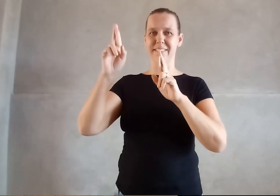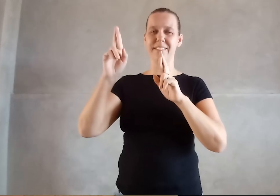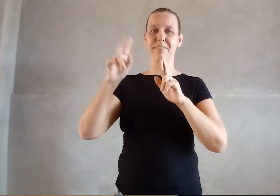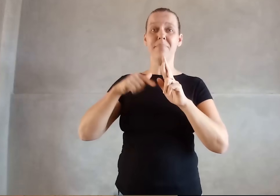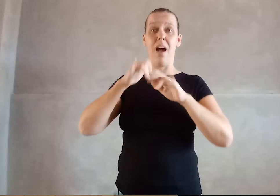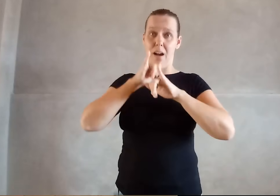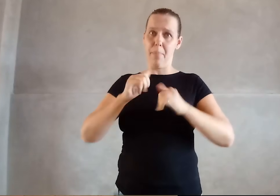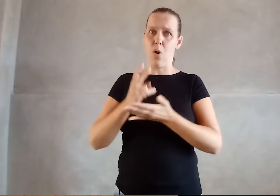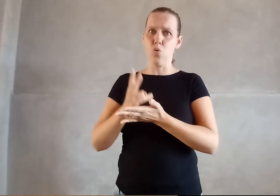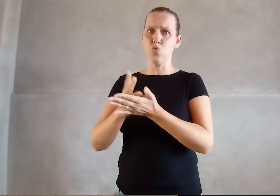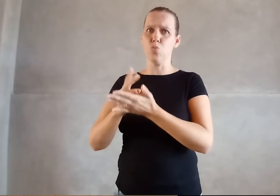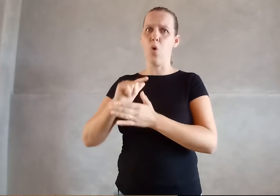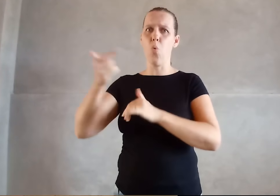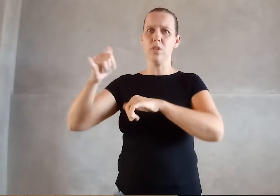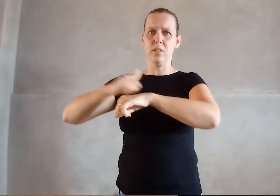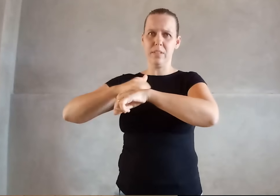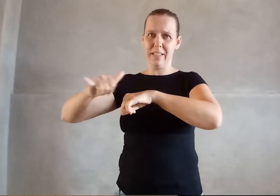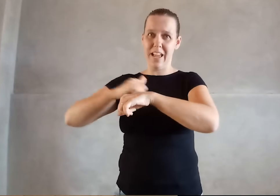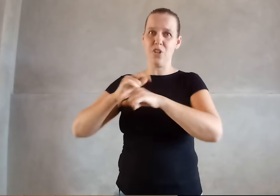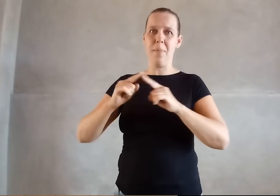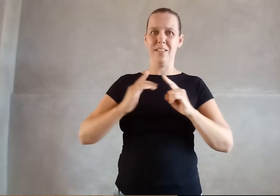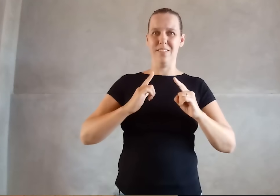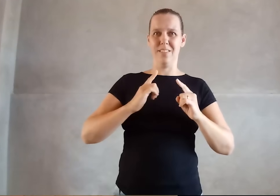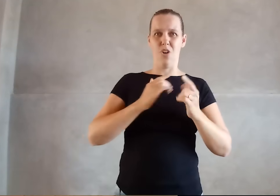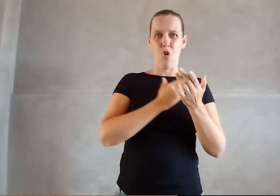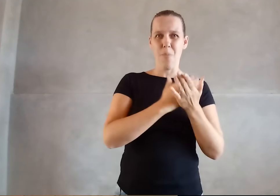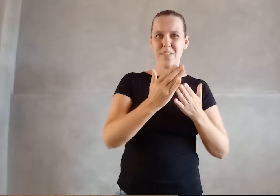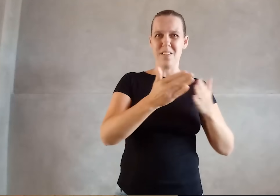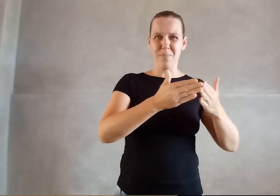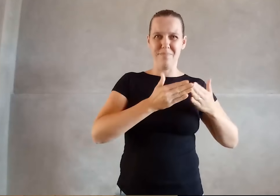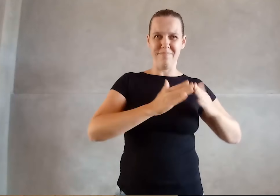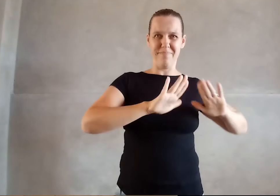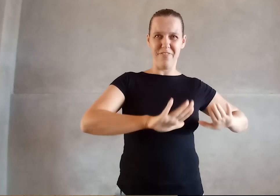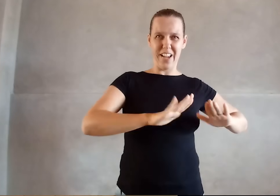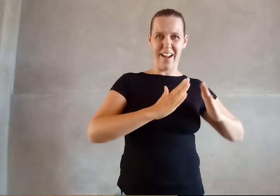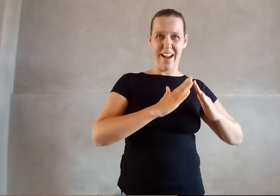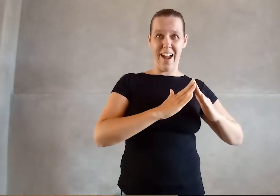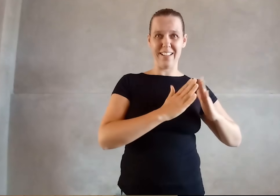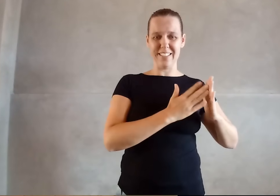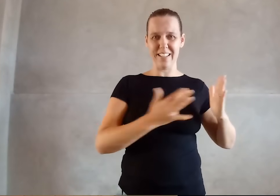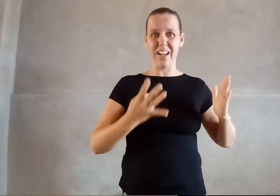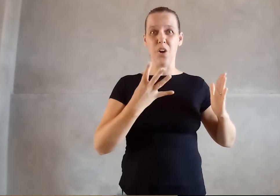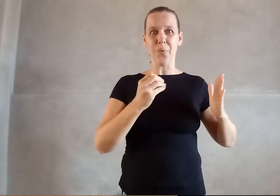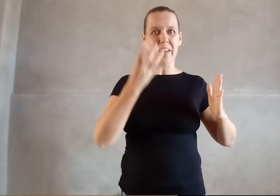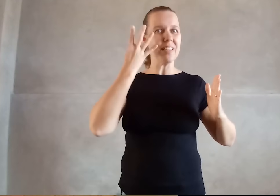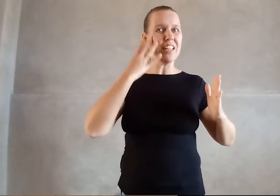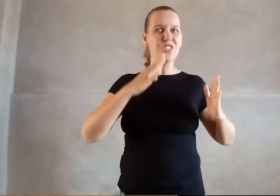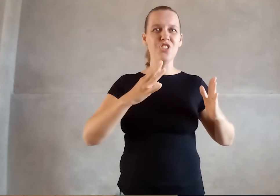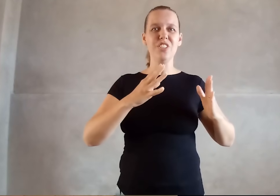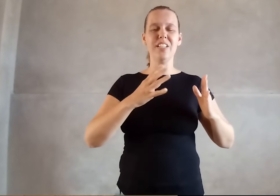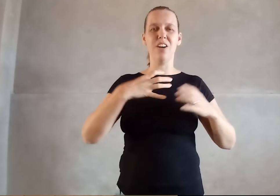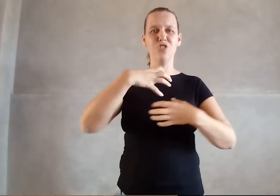entramos nesse período de isolamento social, uma maneira de fortalecer você, igreja, animar. Mas eu quero dizer para você assim, que